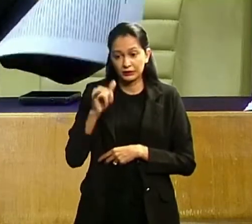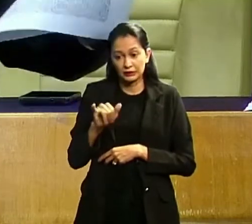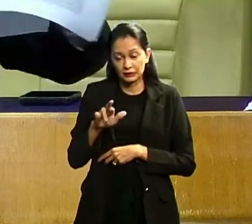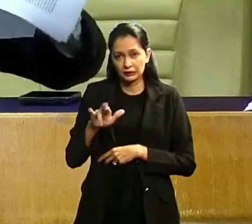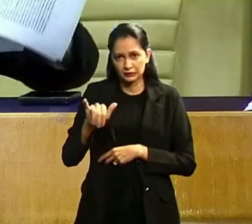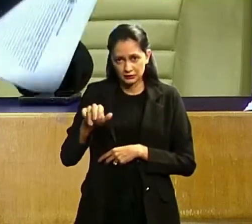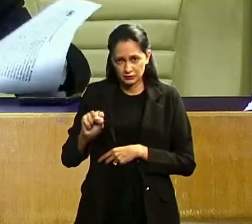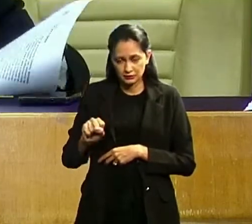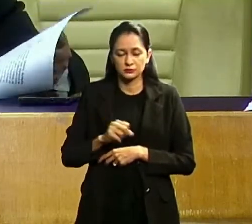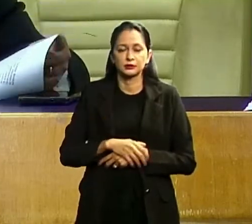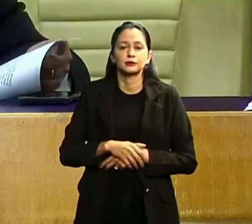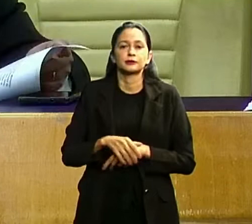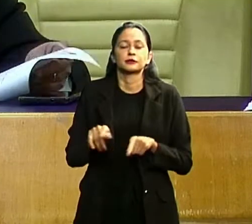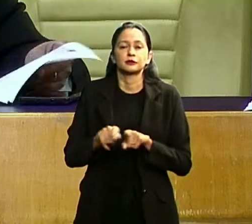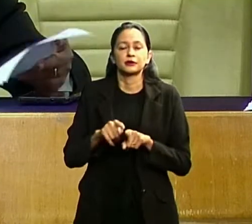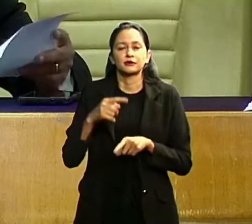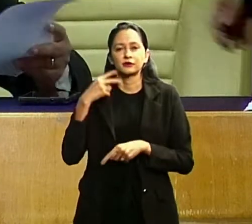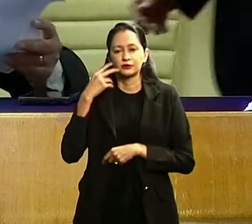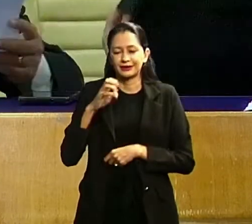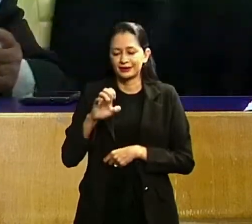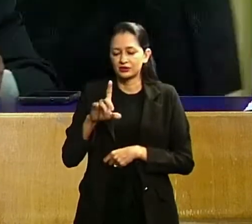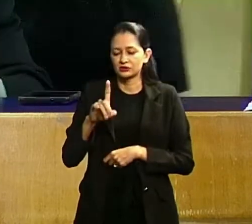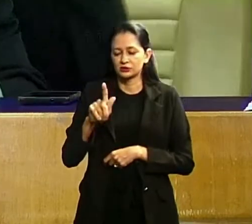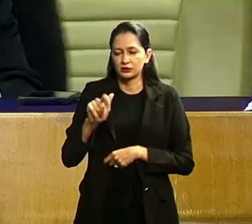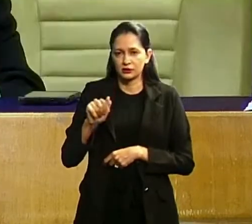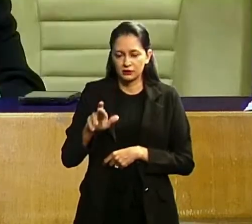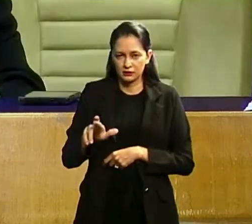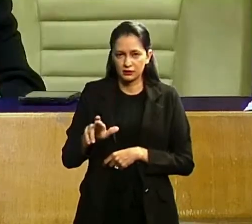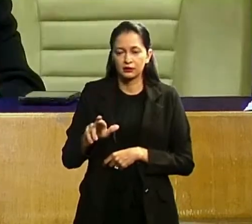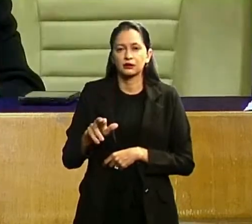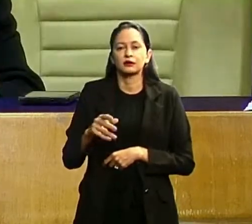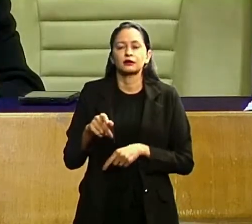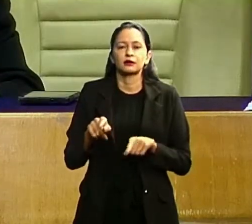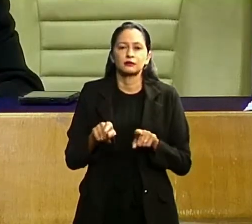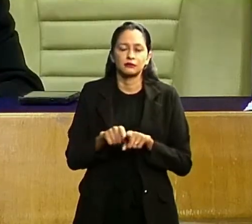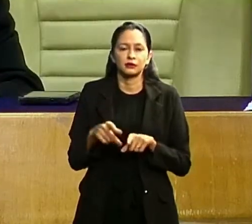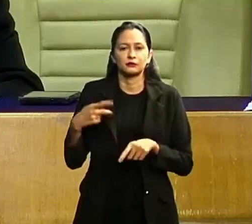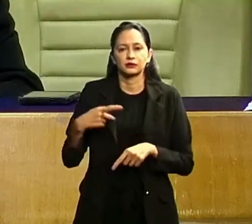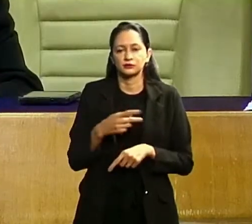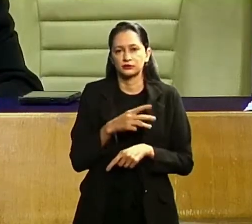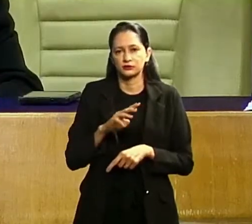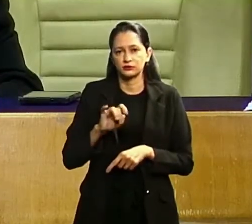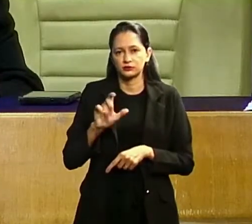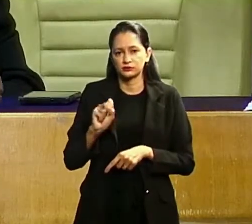Edgar Careca solicitaram registro como presenças honrosas as